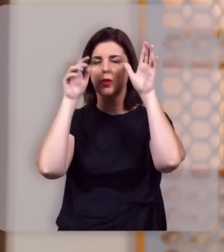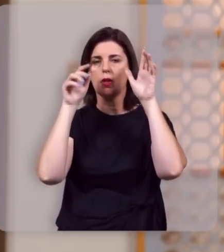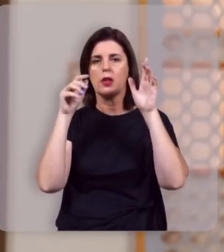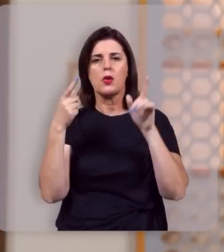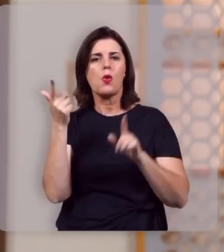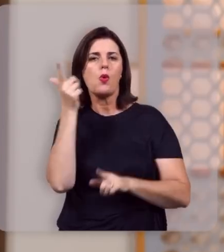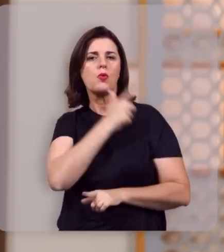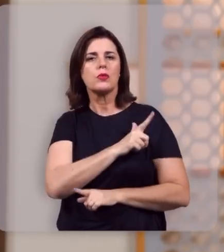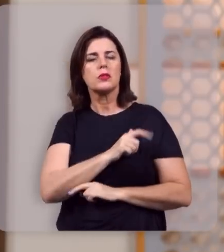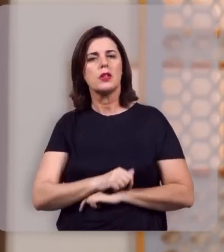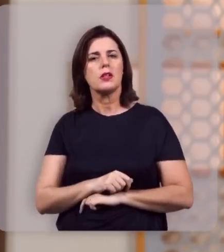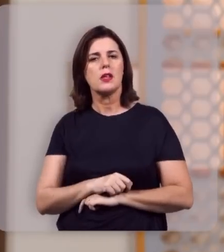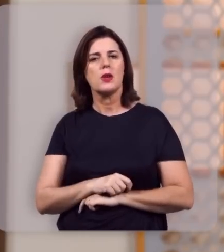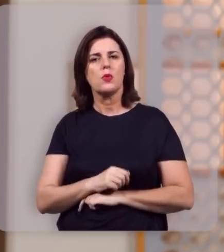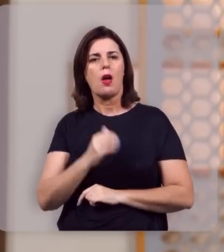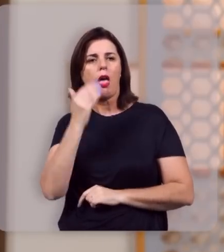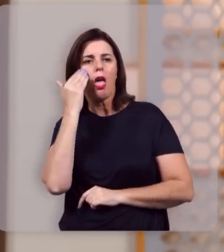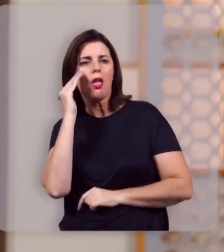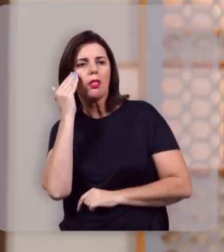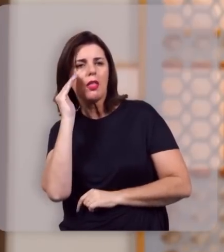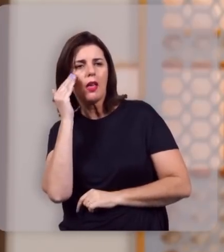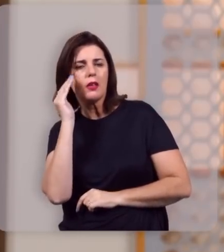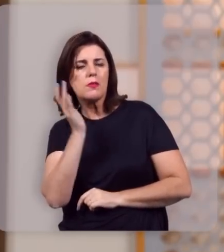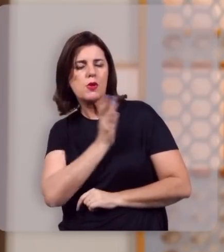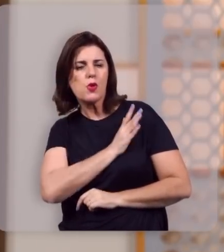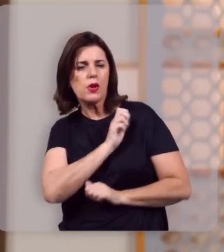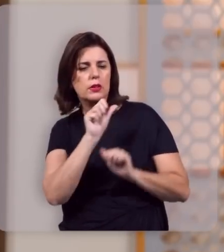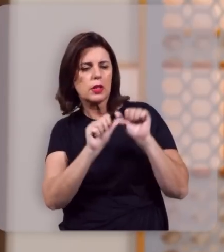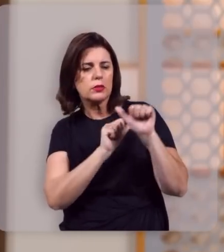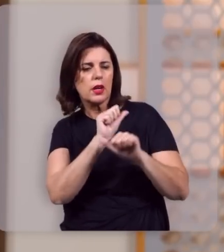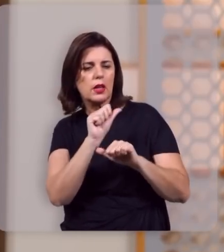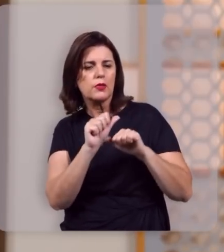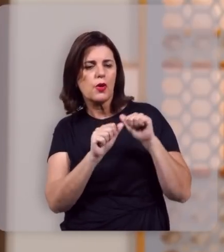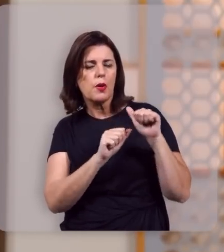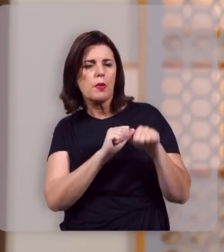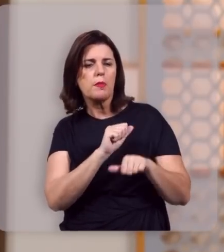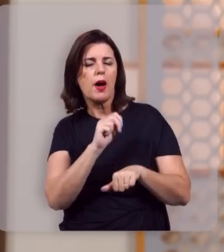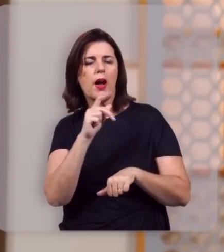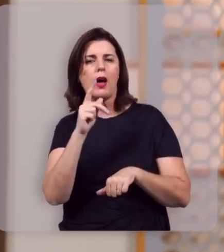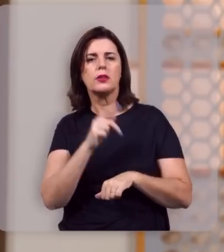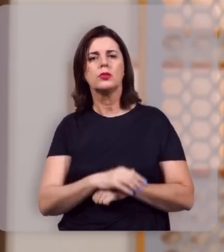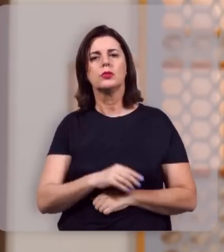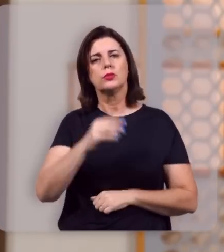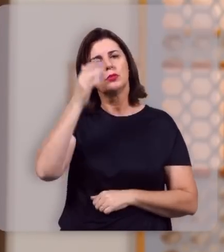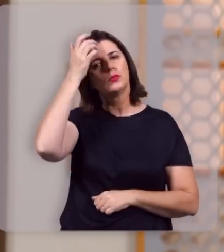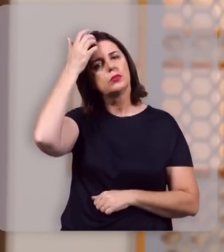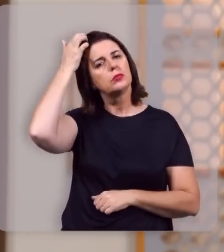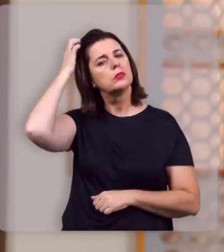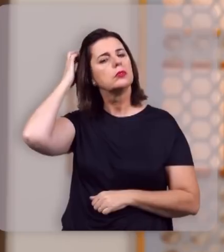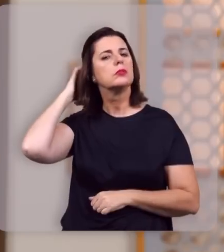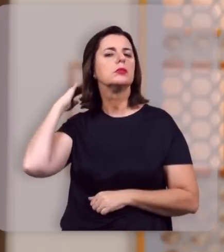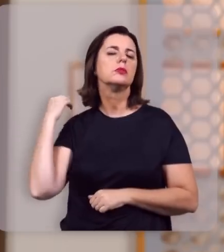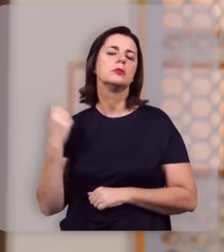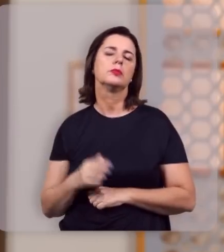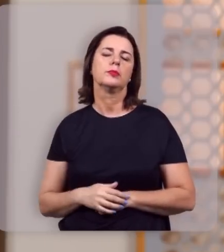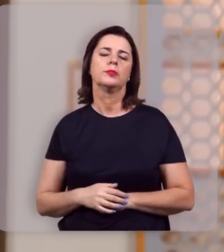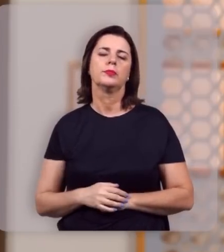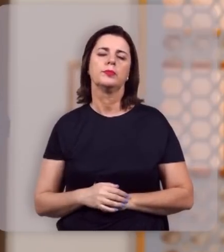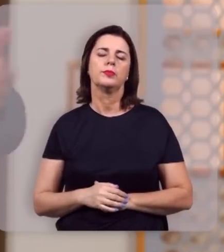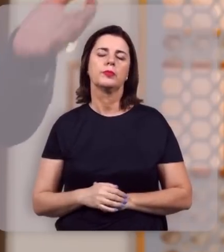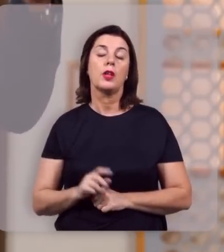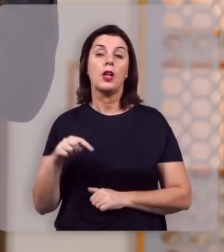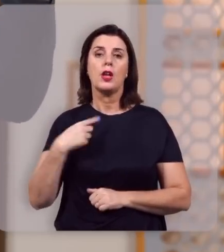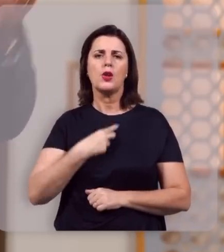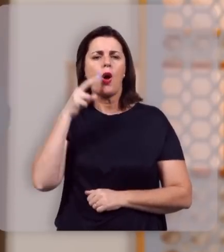dos nossos ouvidos, o nosso coração de pedra foi trocado por um coração de carne